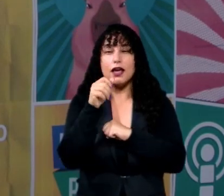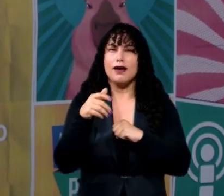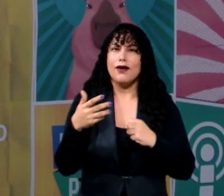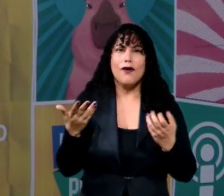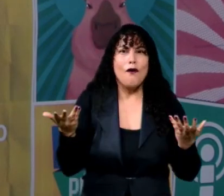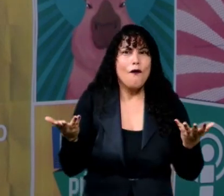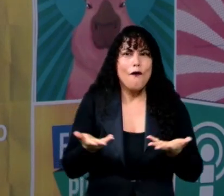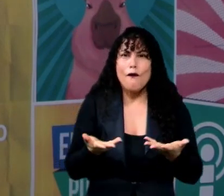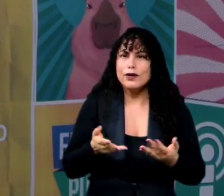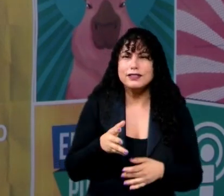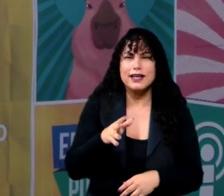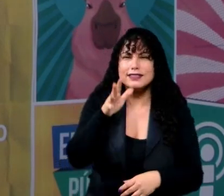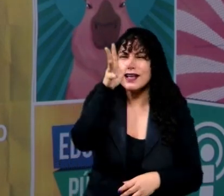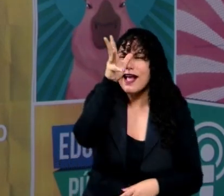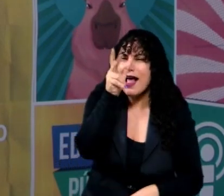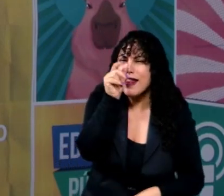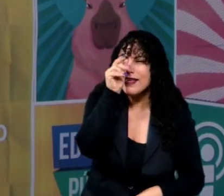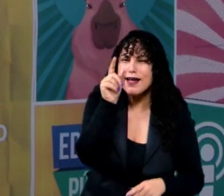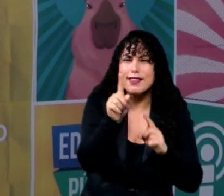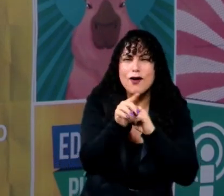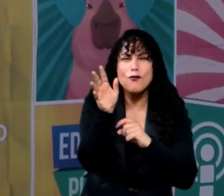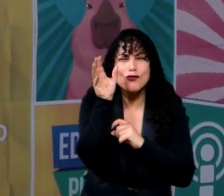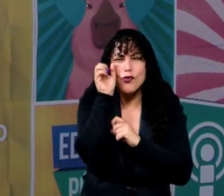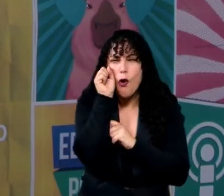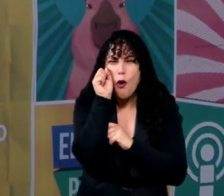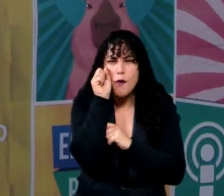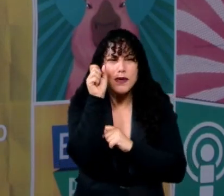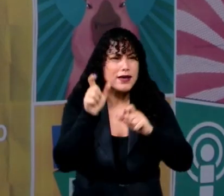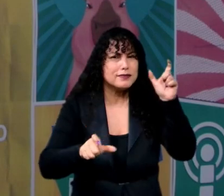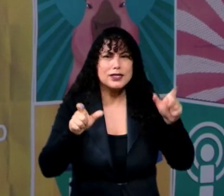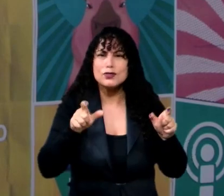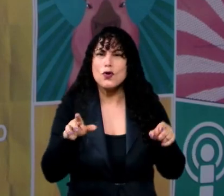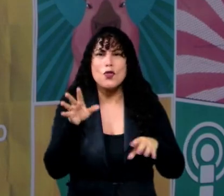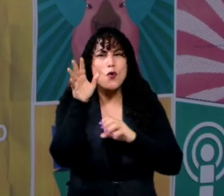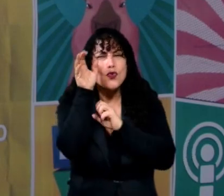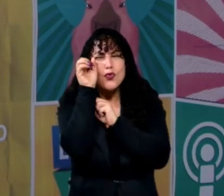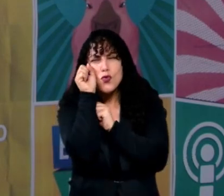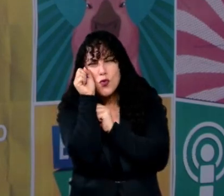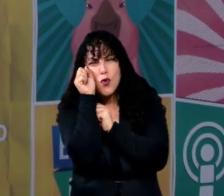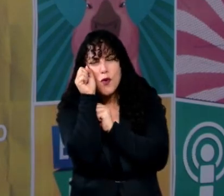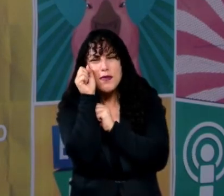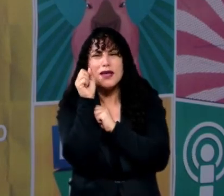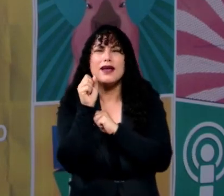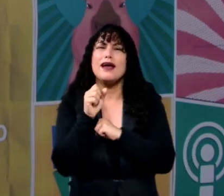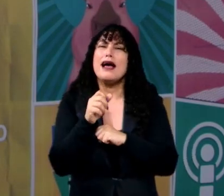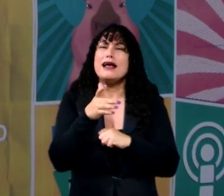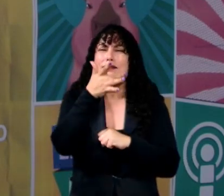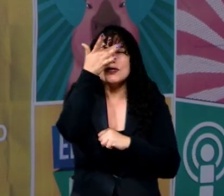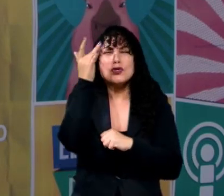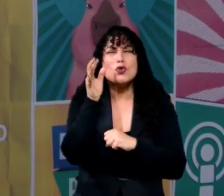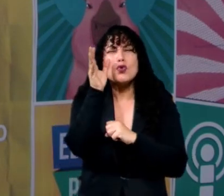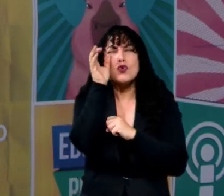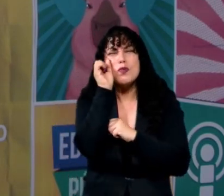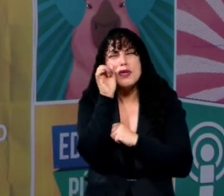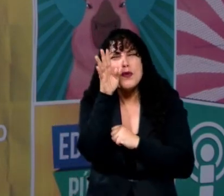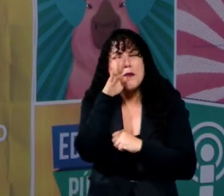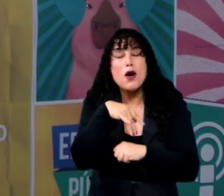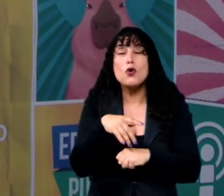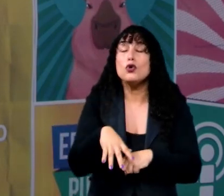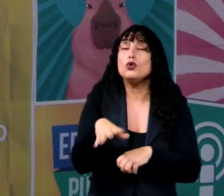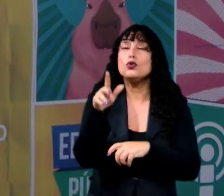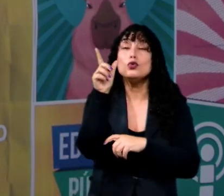dormem. E as pessoas também não dormem. As pessoas estão dormindo muito mal. E o sono é